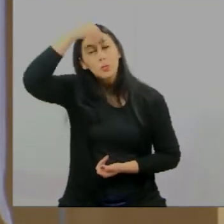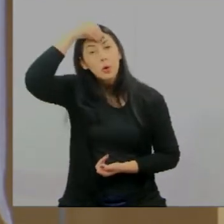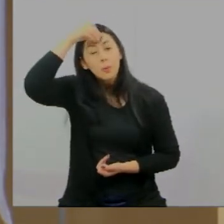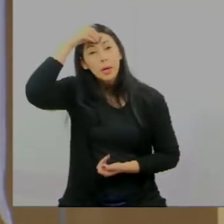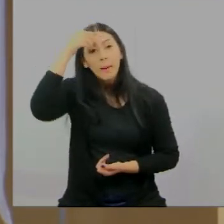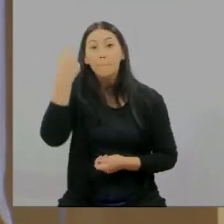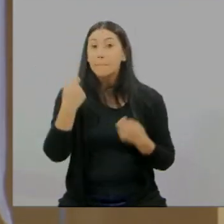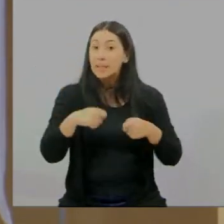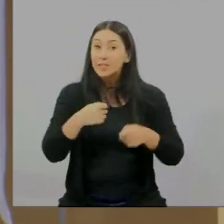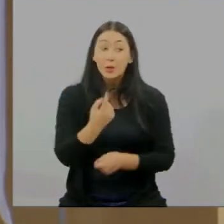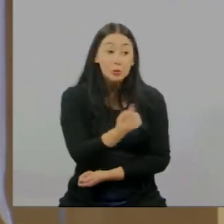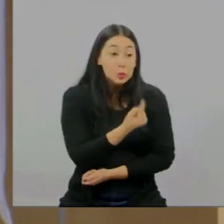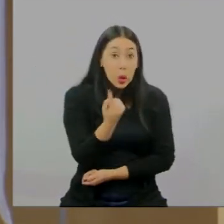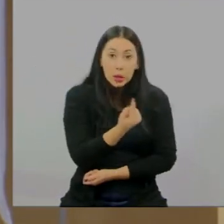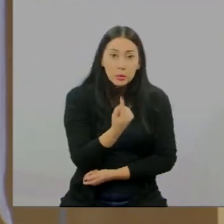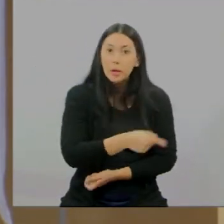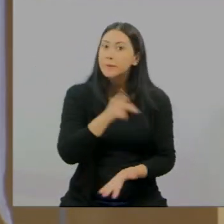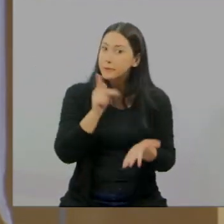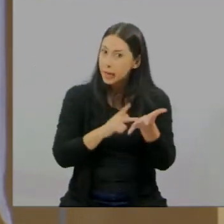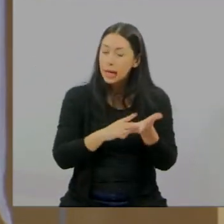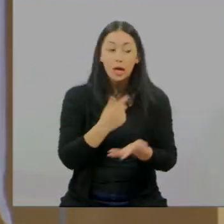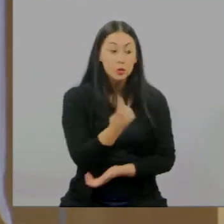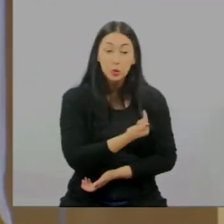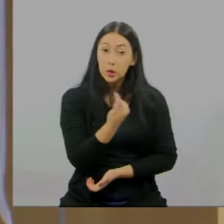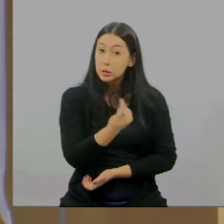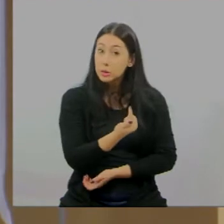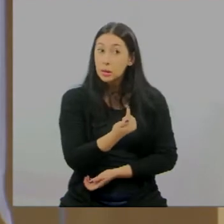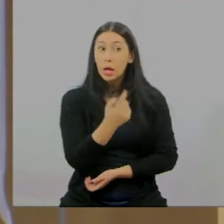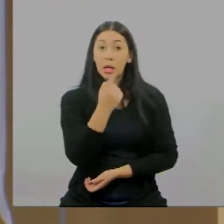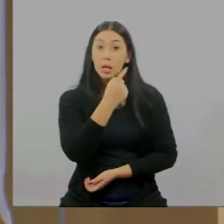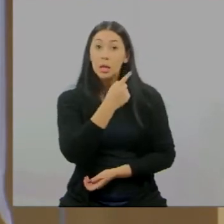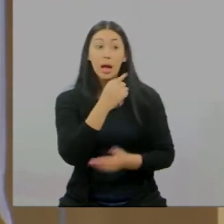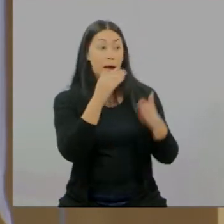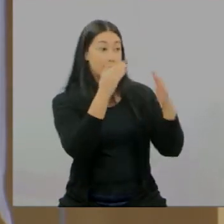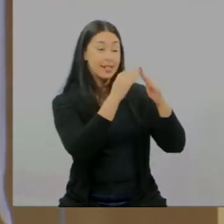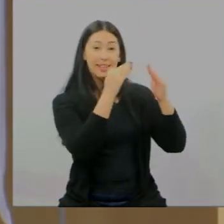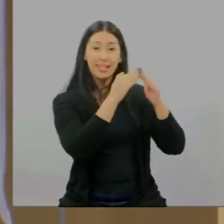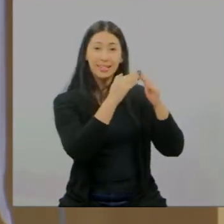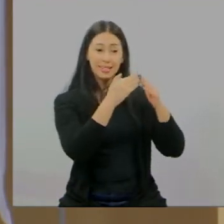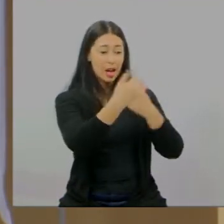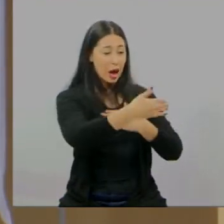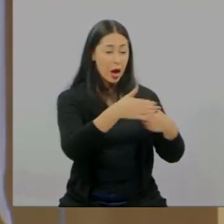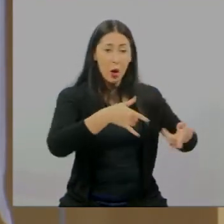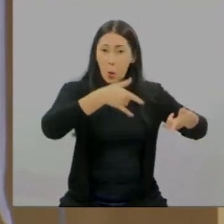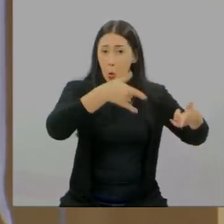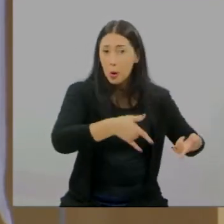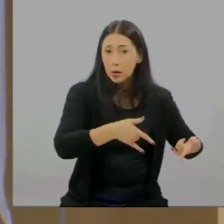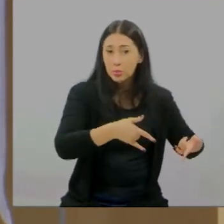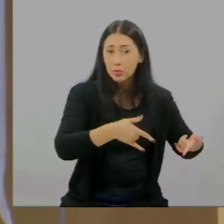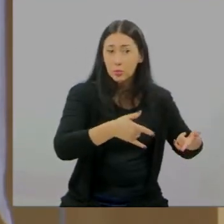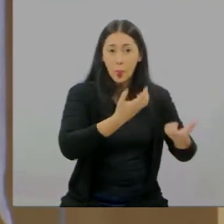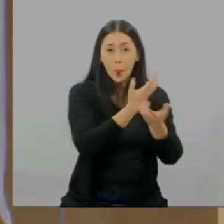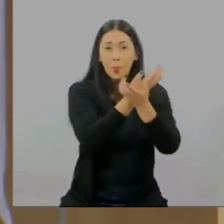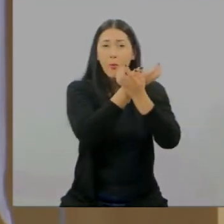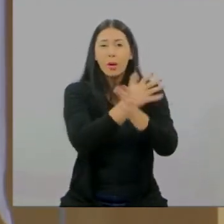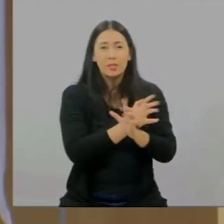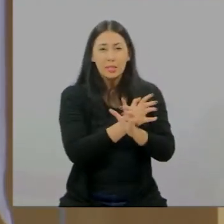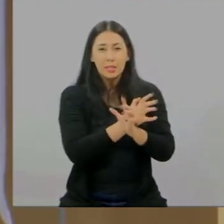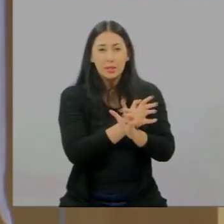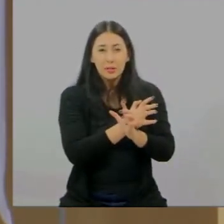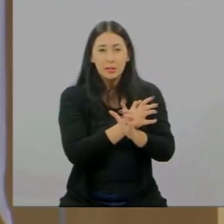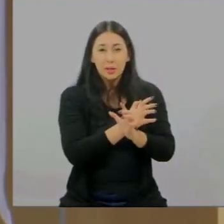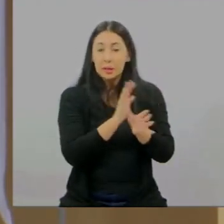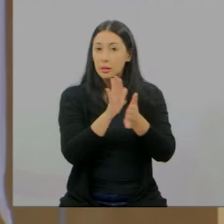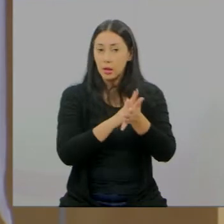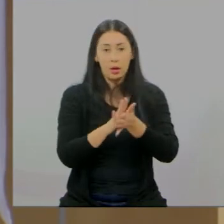isolamento. Em isolamento mesmo. Está até em casa lá, o quartinho desocupado. O guarda-roupa sem uma roupa